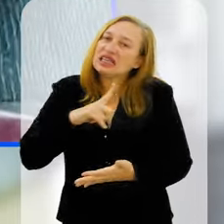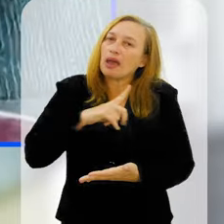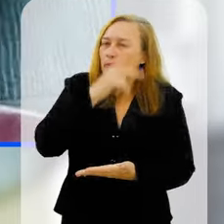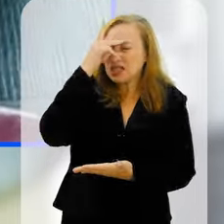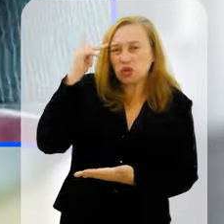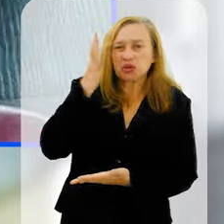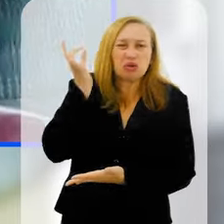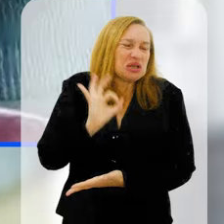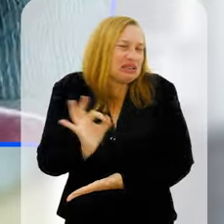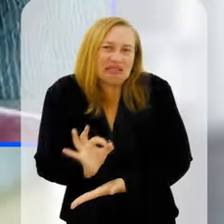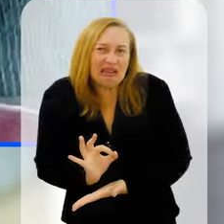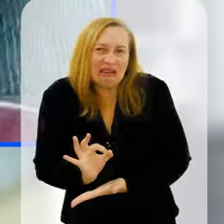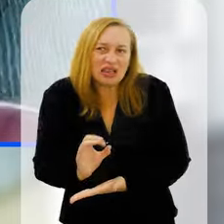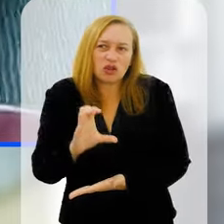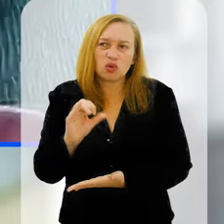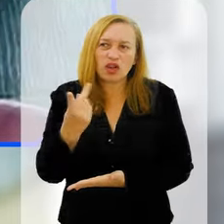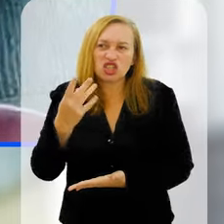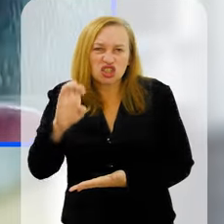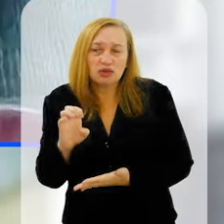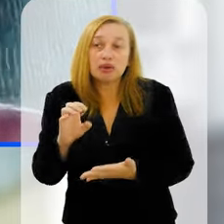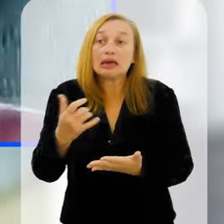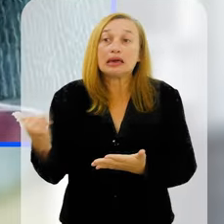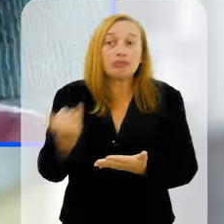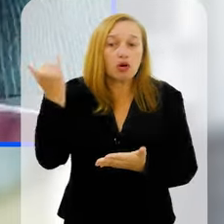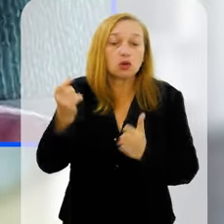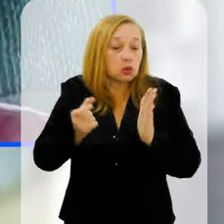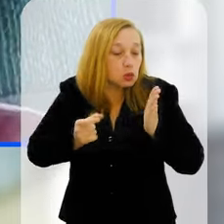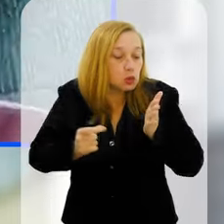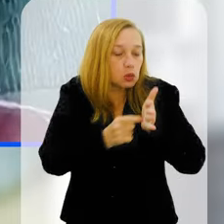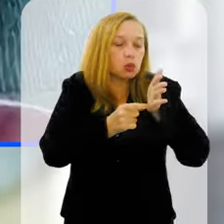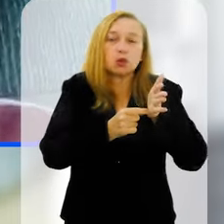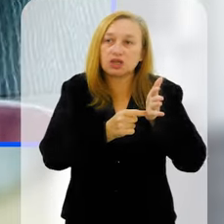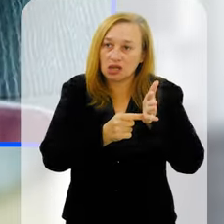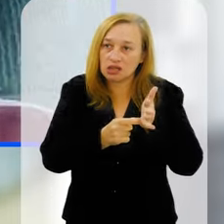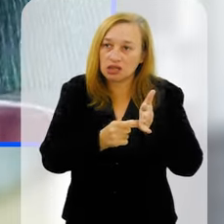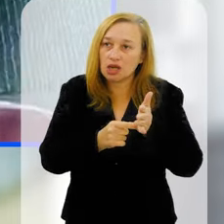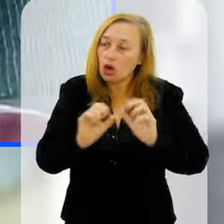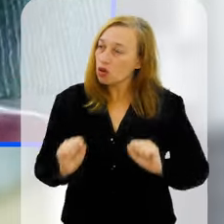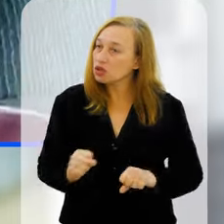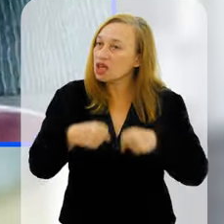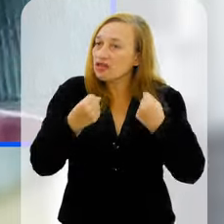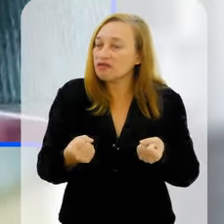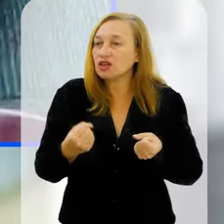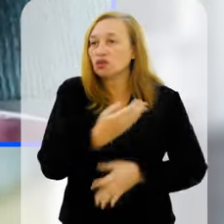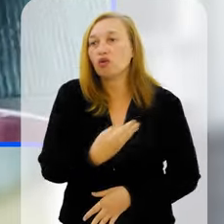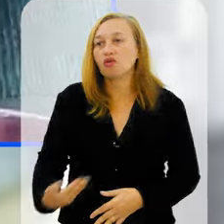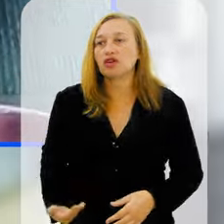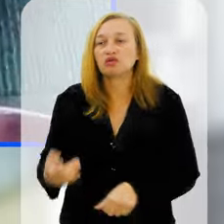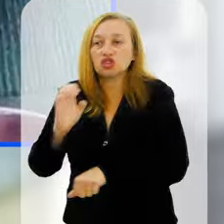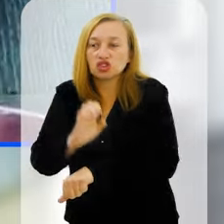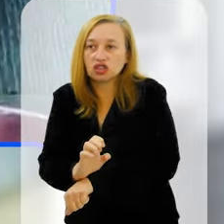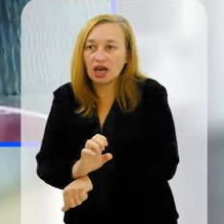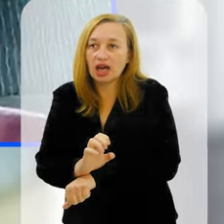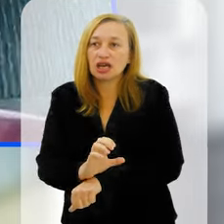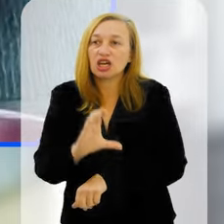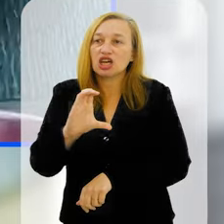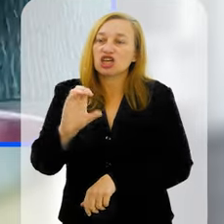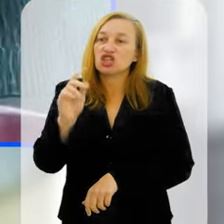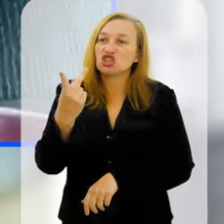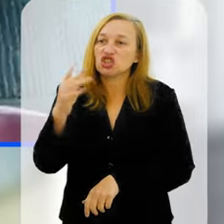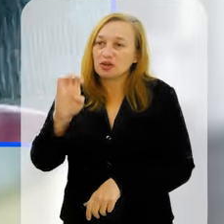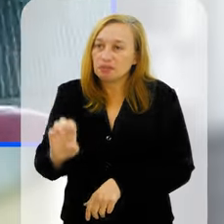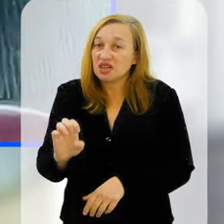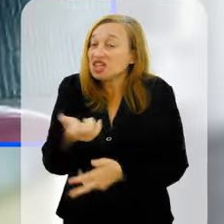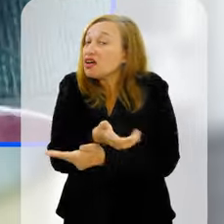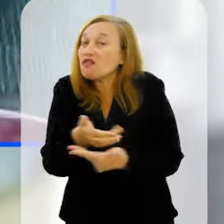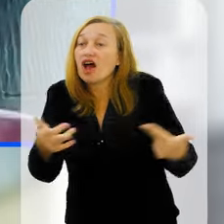entendem a importância de ter o chip. A gente tem que continuar com a implantação, e eu defendo uma ação integrada do governo do estado com o Rio de Janeiro,